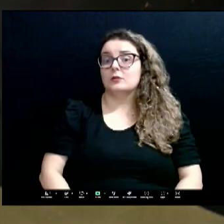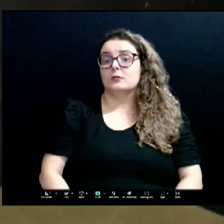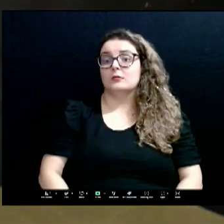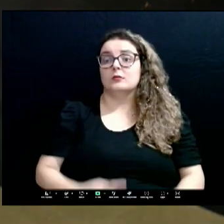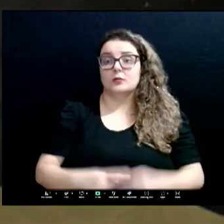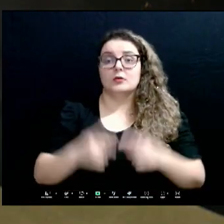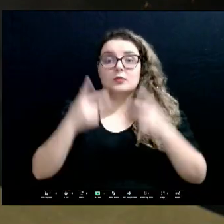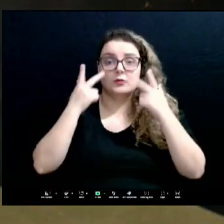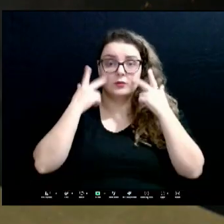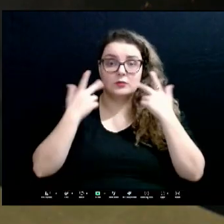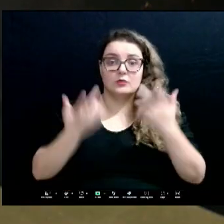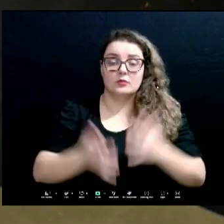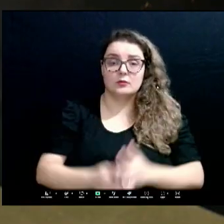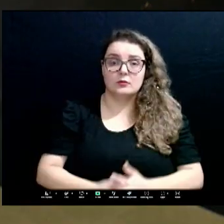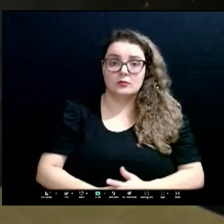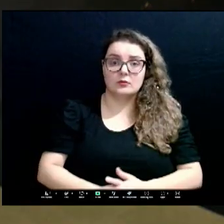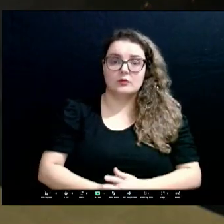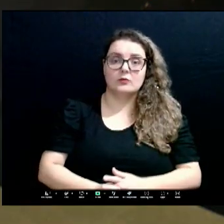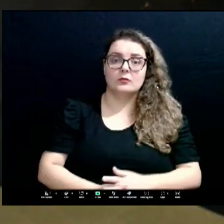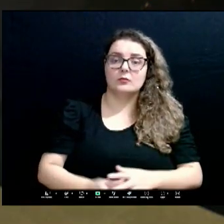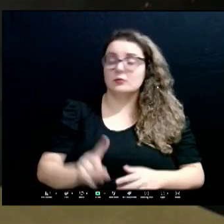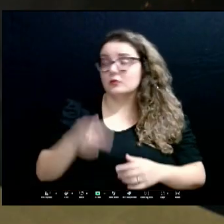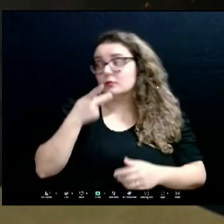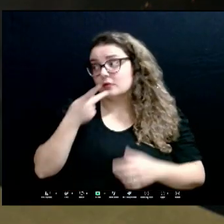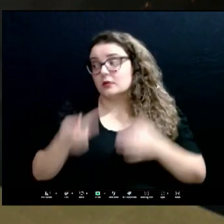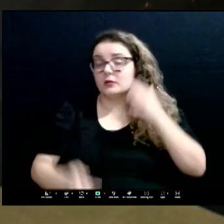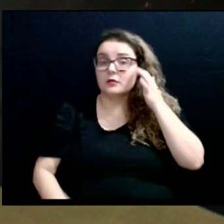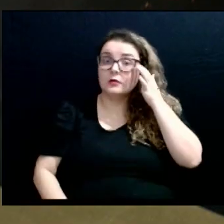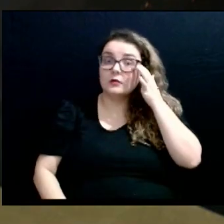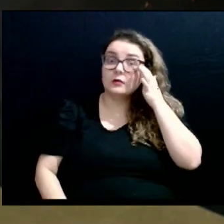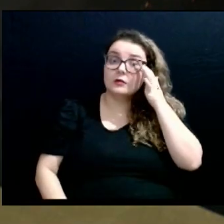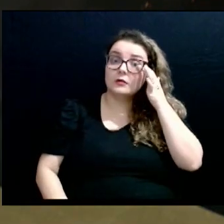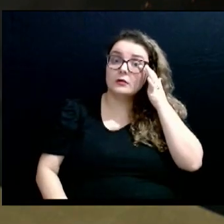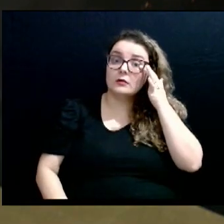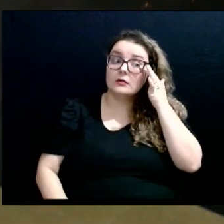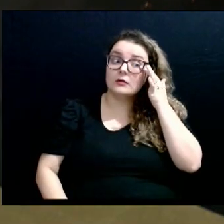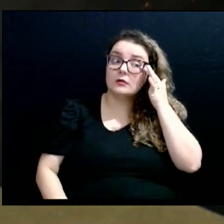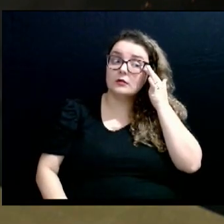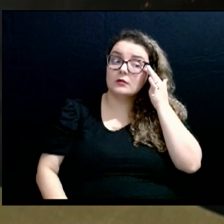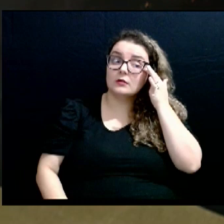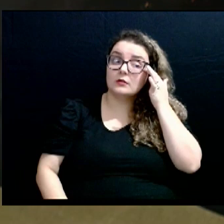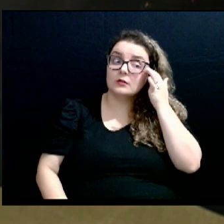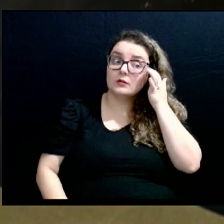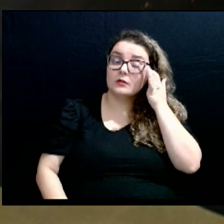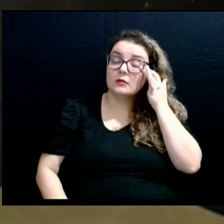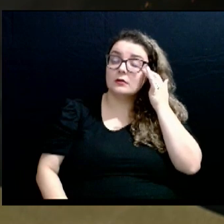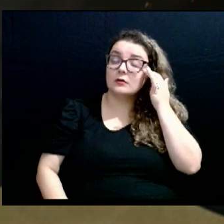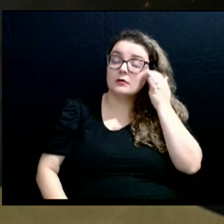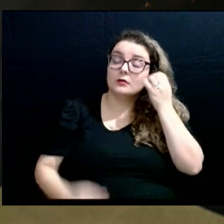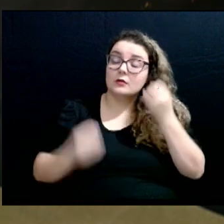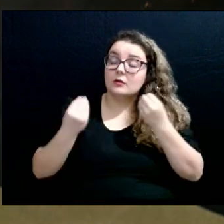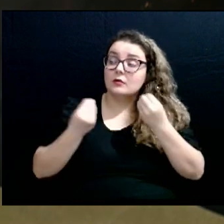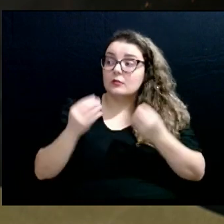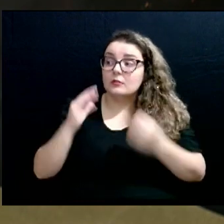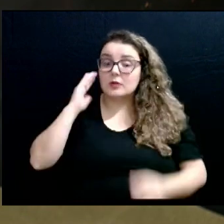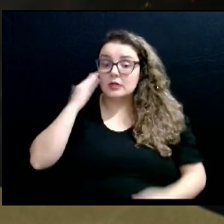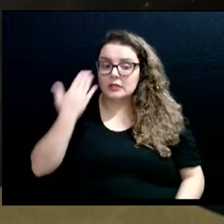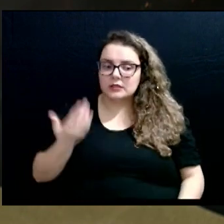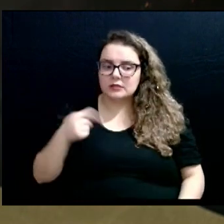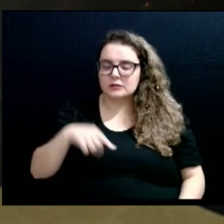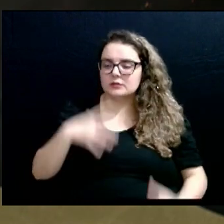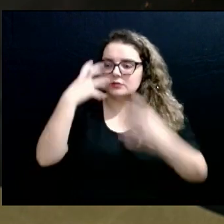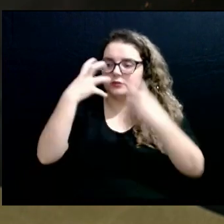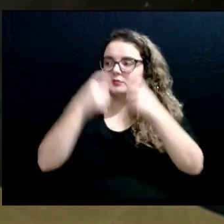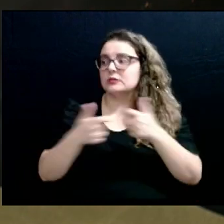costuma não falar. Uhum. Como que a gente vai entender que isso, de repente, causou um estresse maior